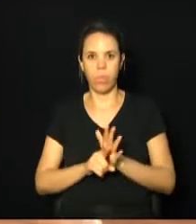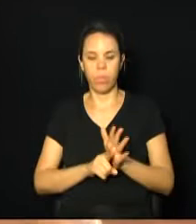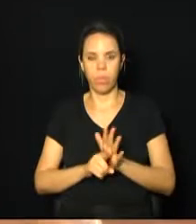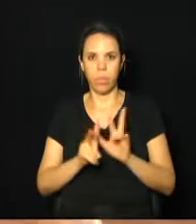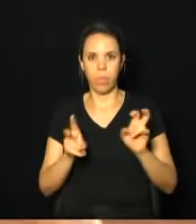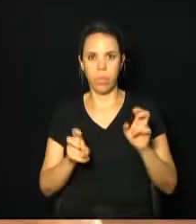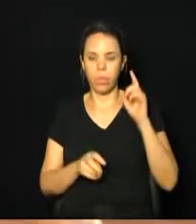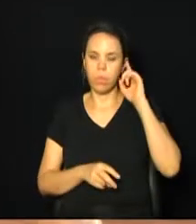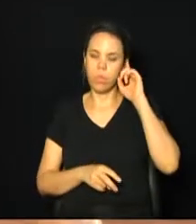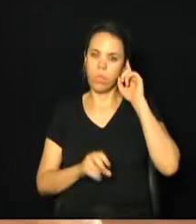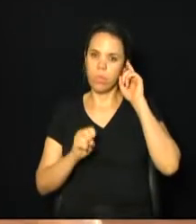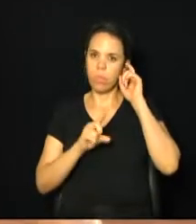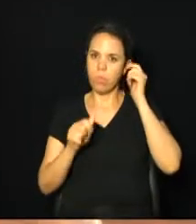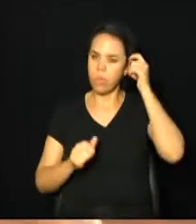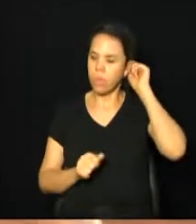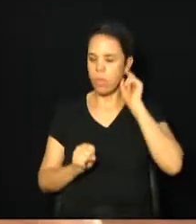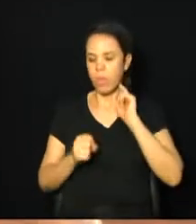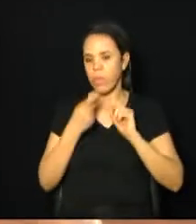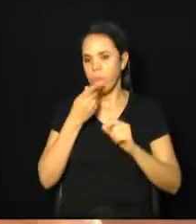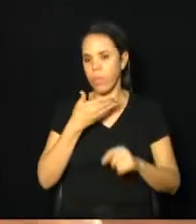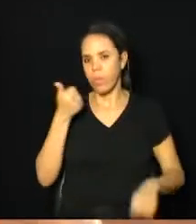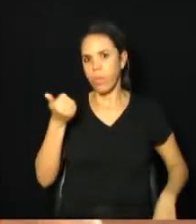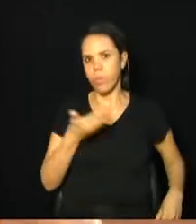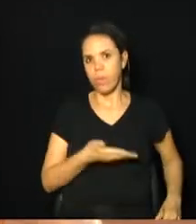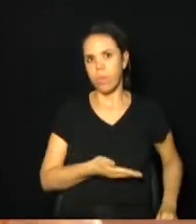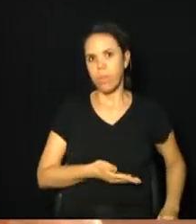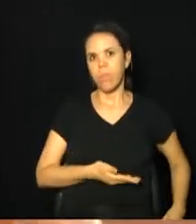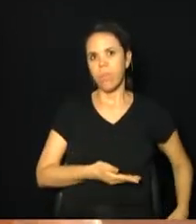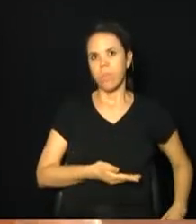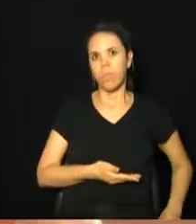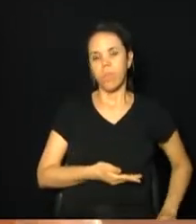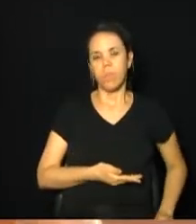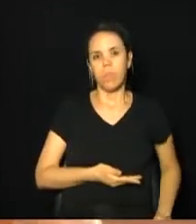sobre isso. De Souza, acho que o Juliano pode falar melhor aqui.